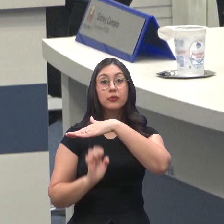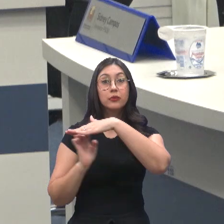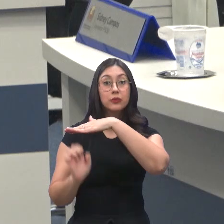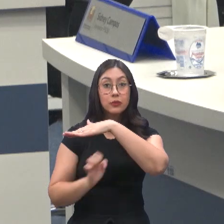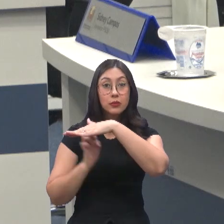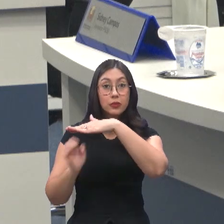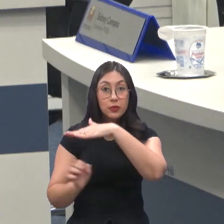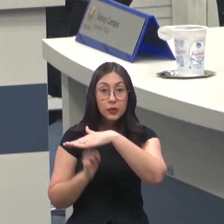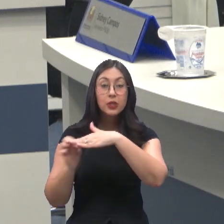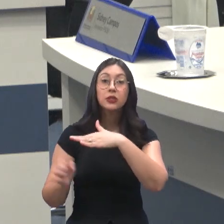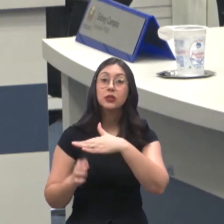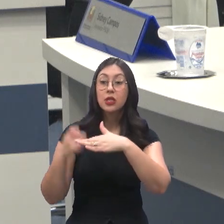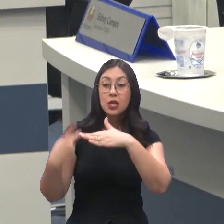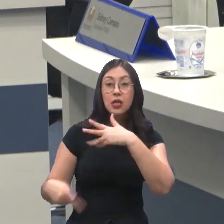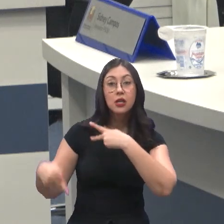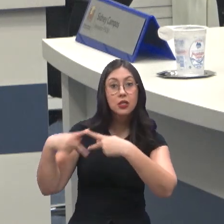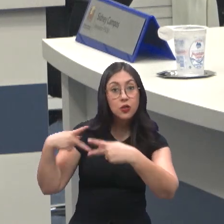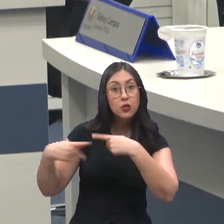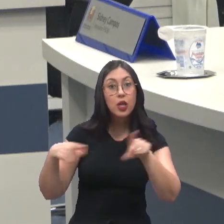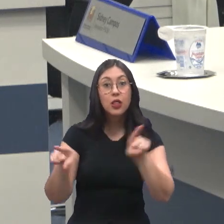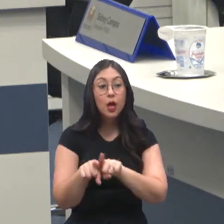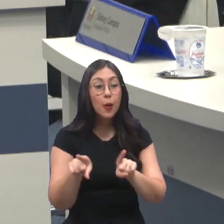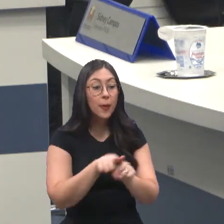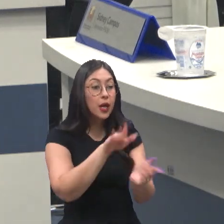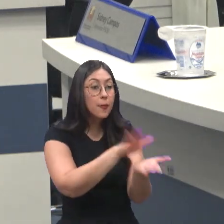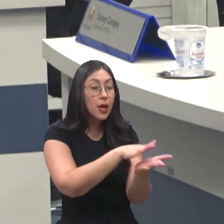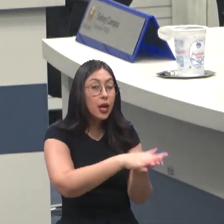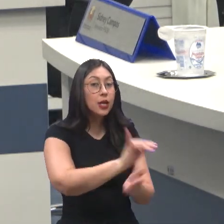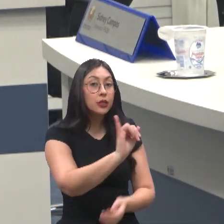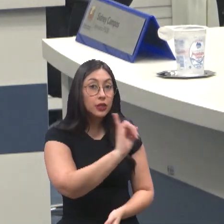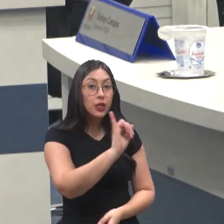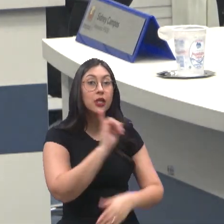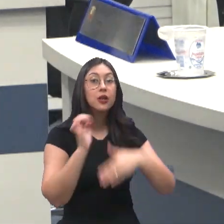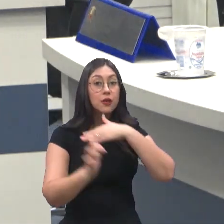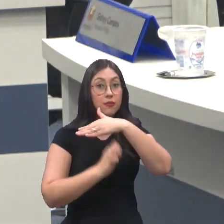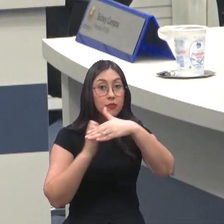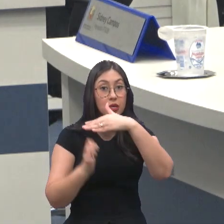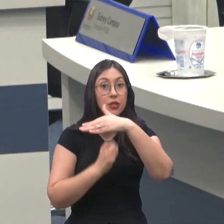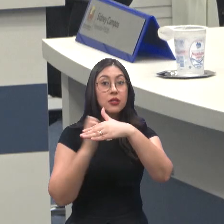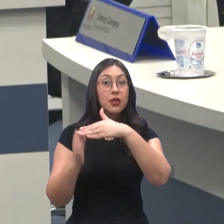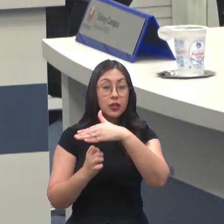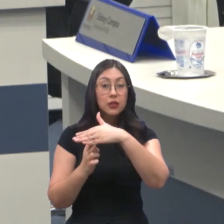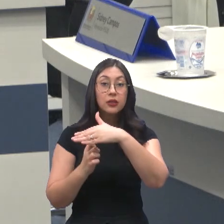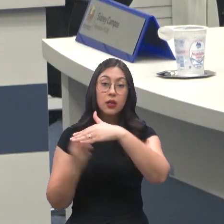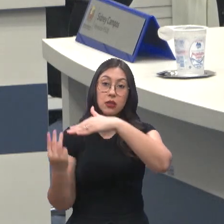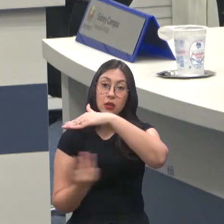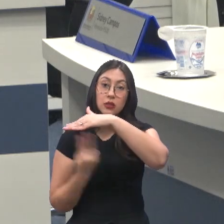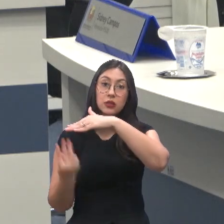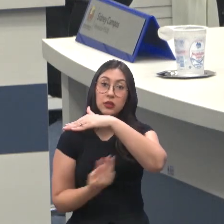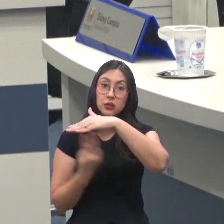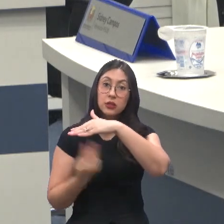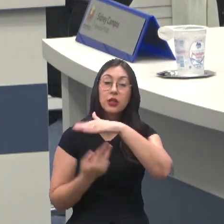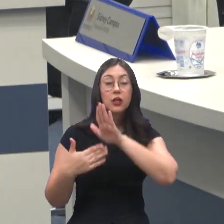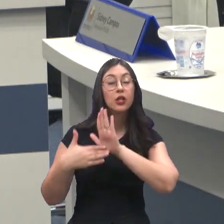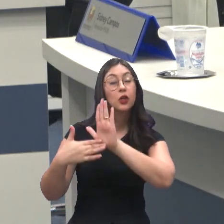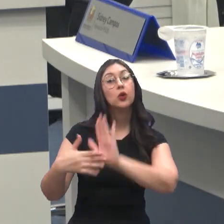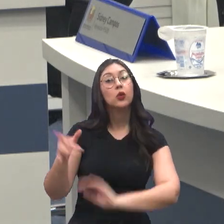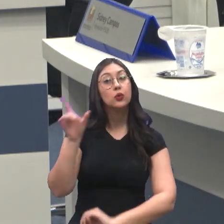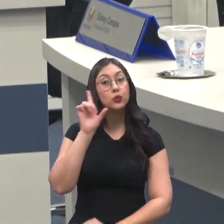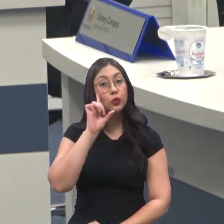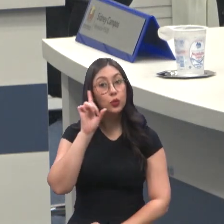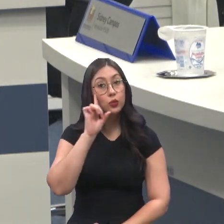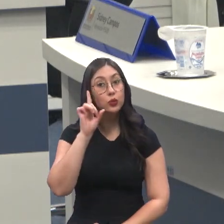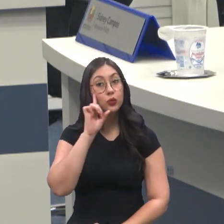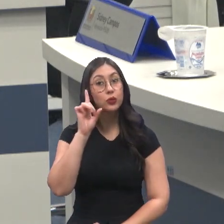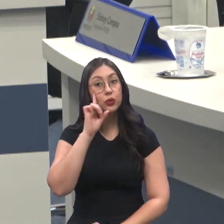das Chacras Reunidas, de Jacareí, que são empresas terceirizadas e prestam serviço da Embraer. Todo dia tem uma fábrica que